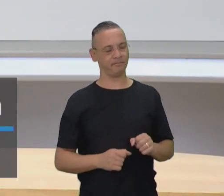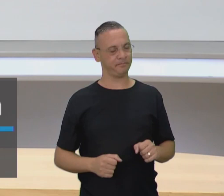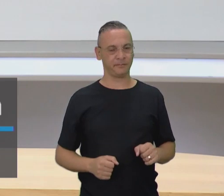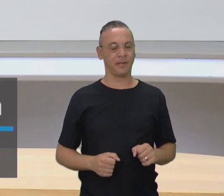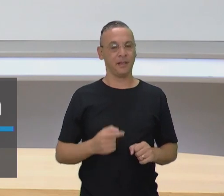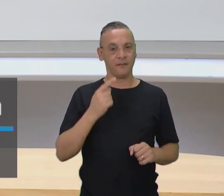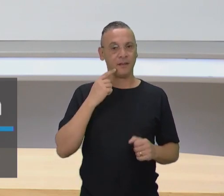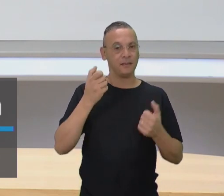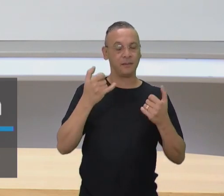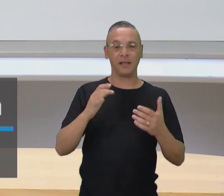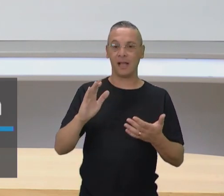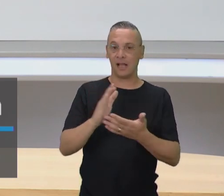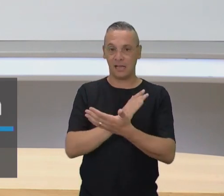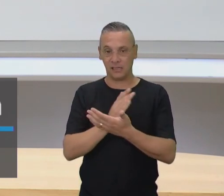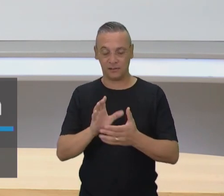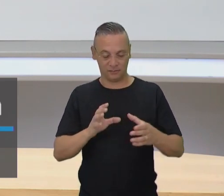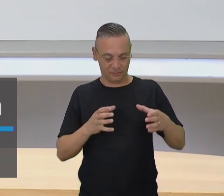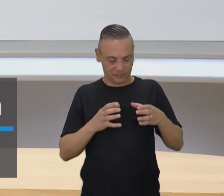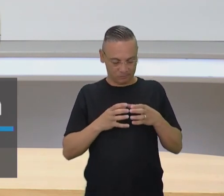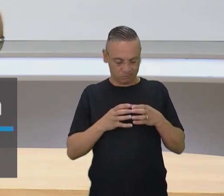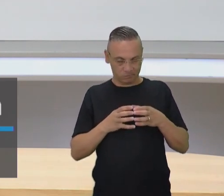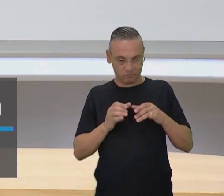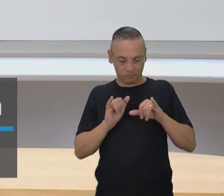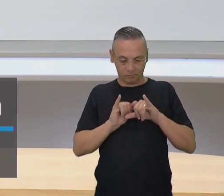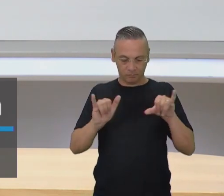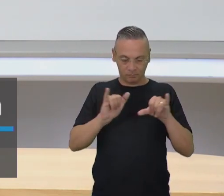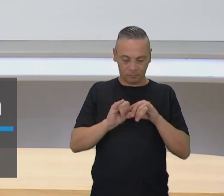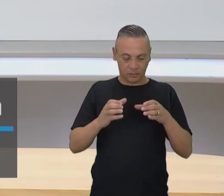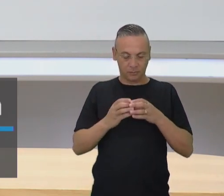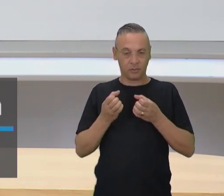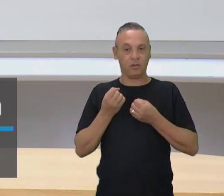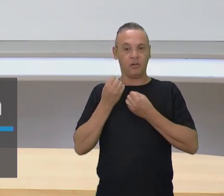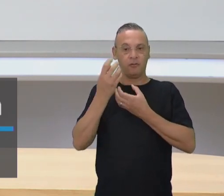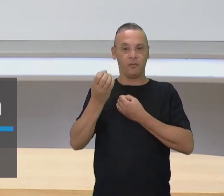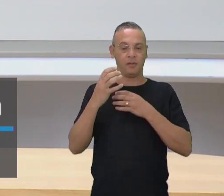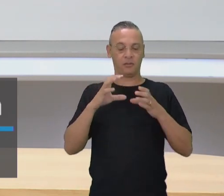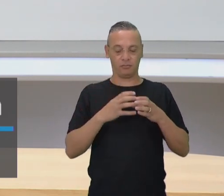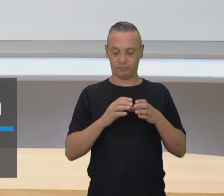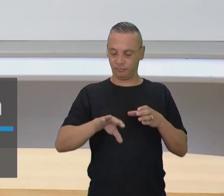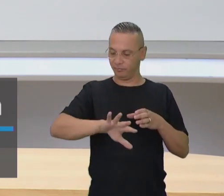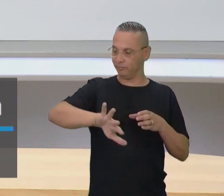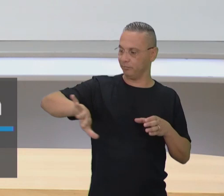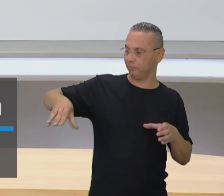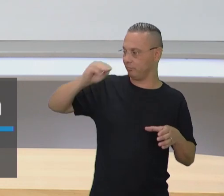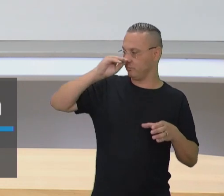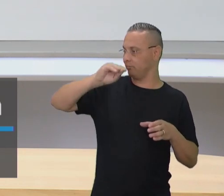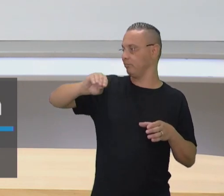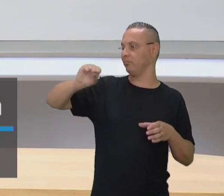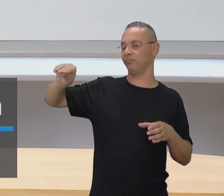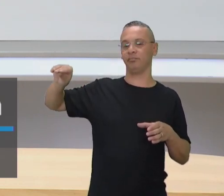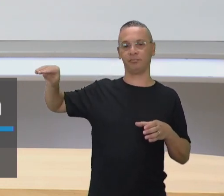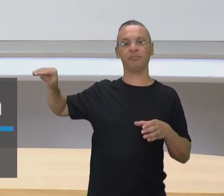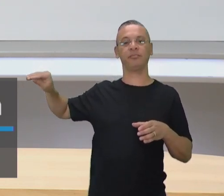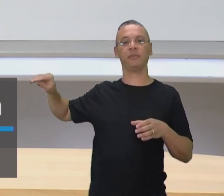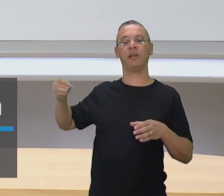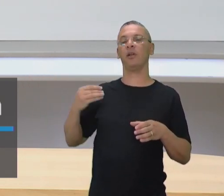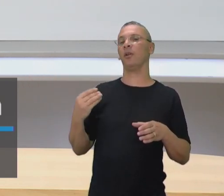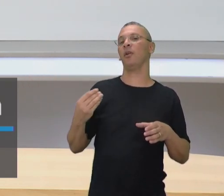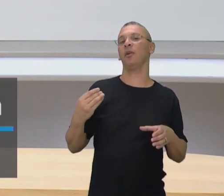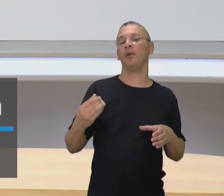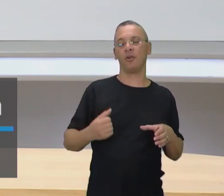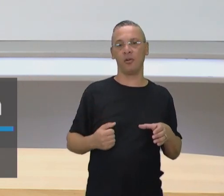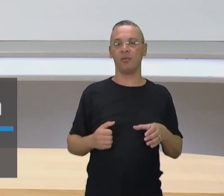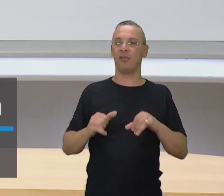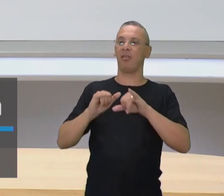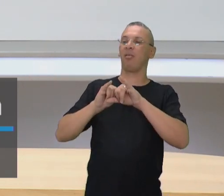quando um veículo ele monopoliza as informações e despreza o interesse público, como que ele despreza?